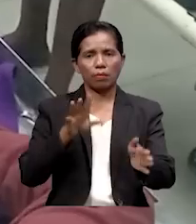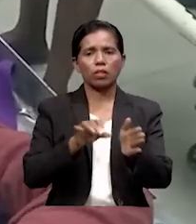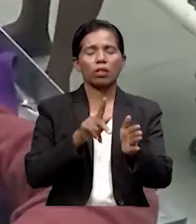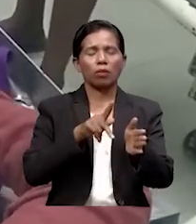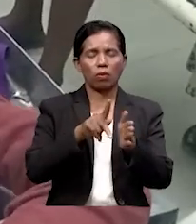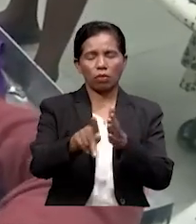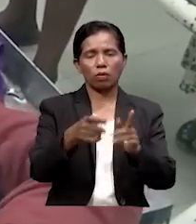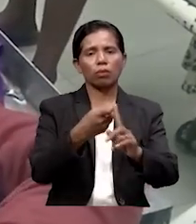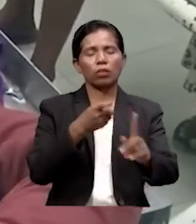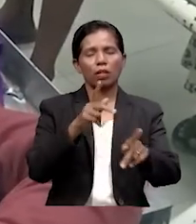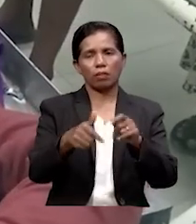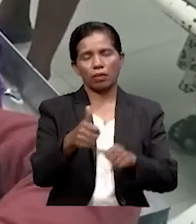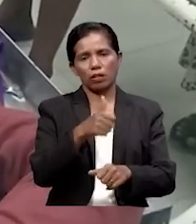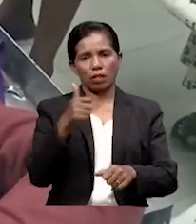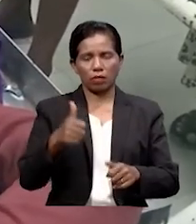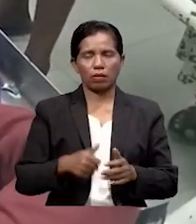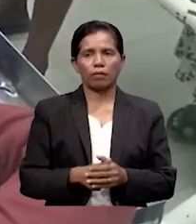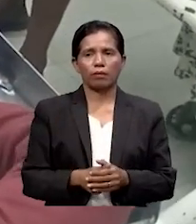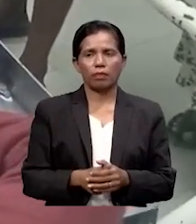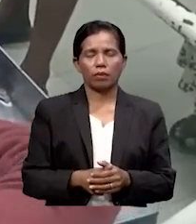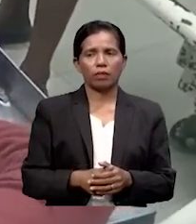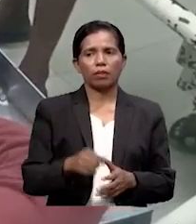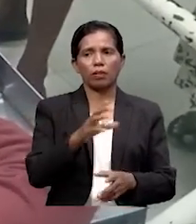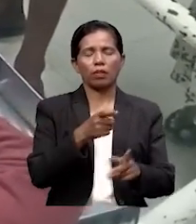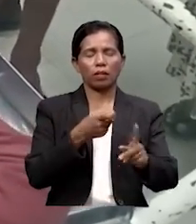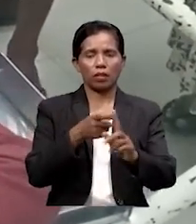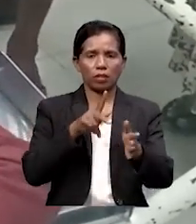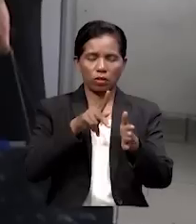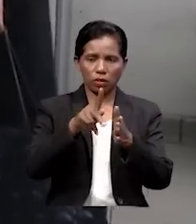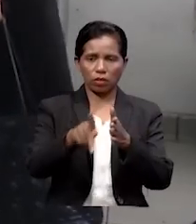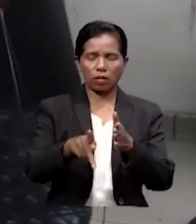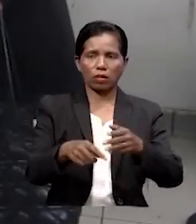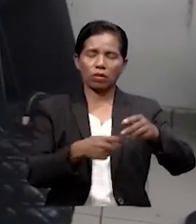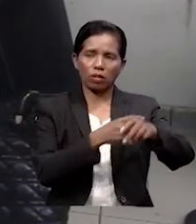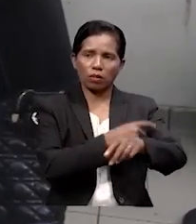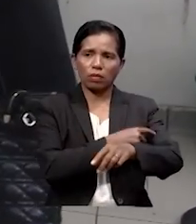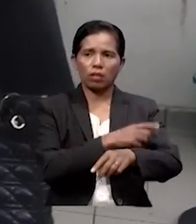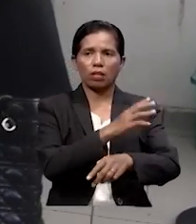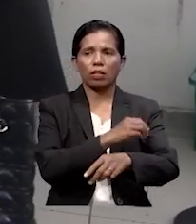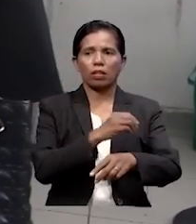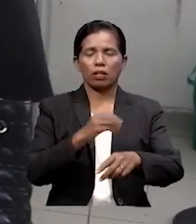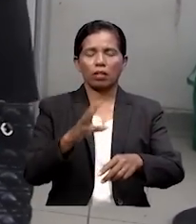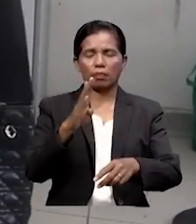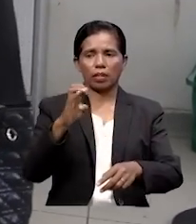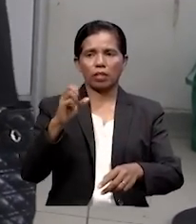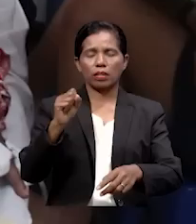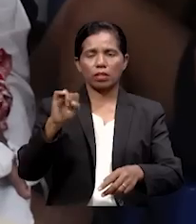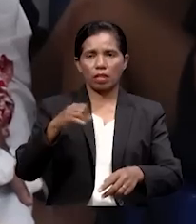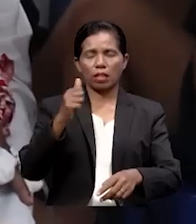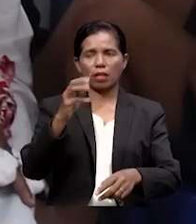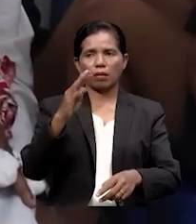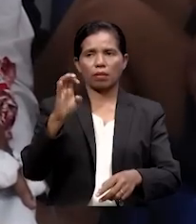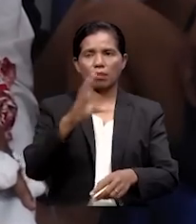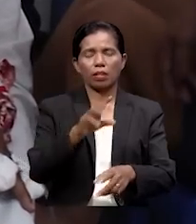parte kno sansorin. Além de ne, Rosero dos Santos retansona husi parte kalirin holiman, no Benjamin dos Santos retansona